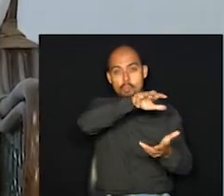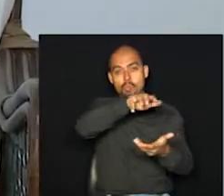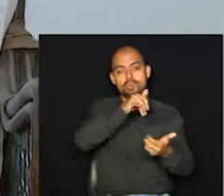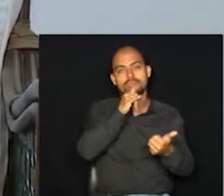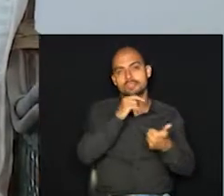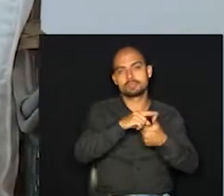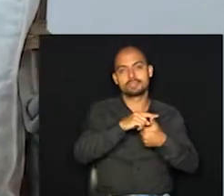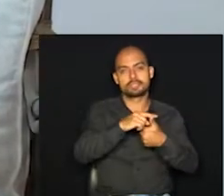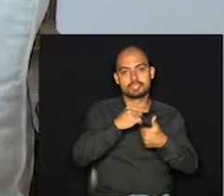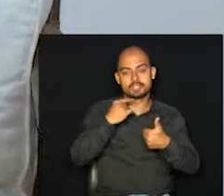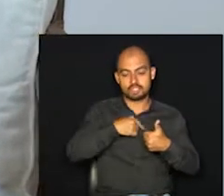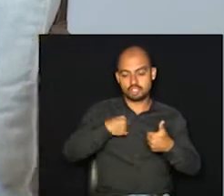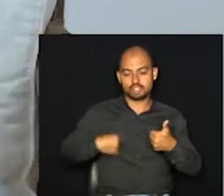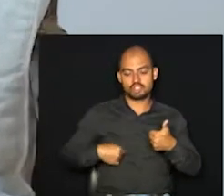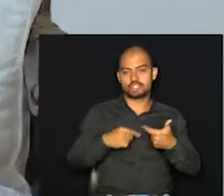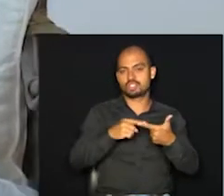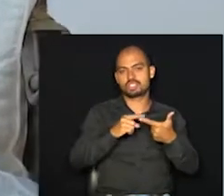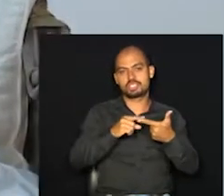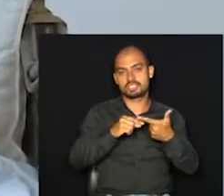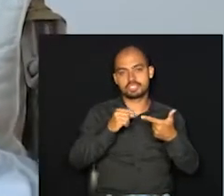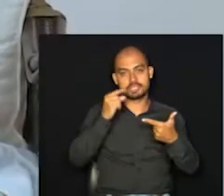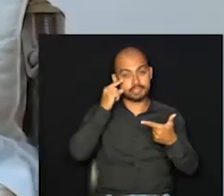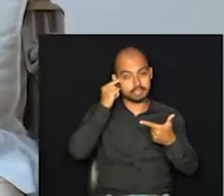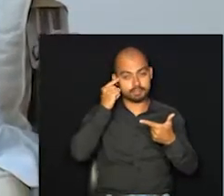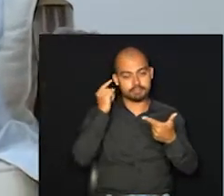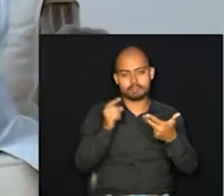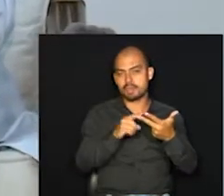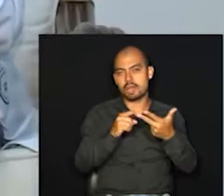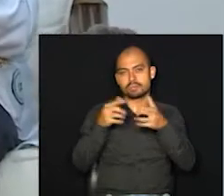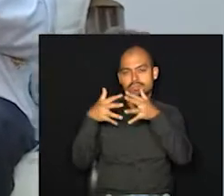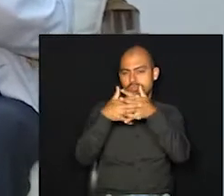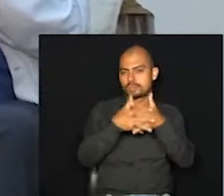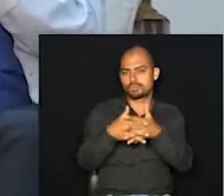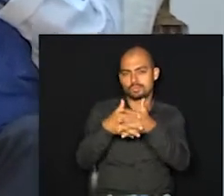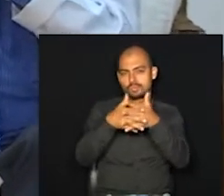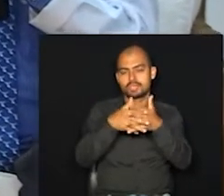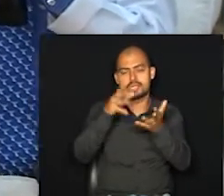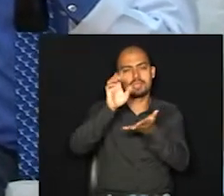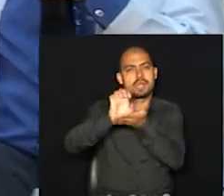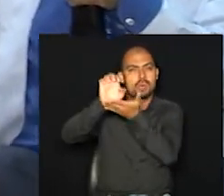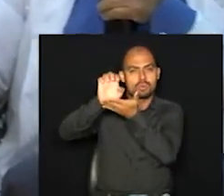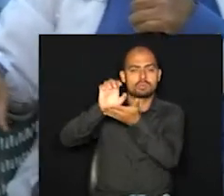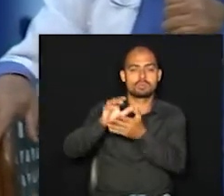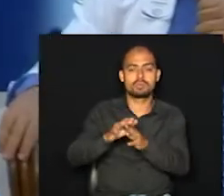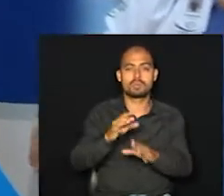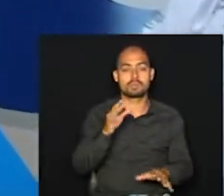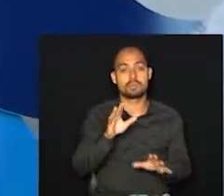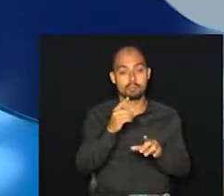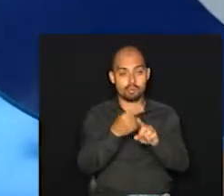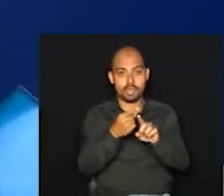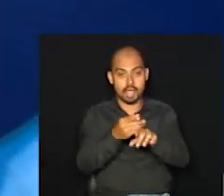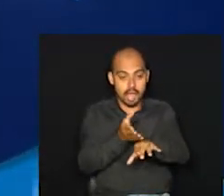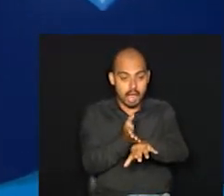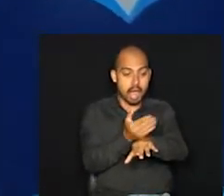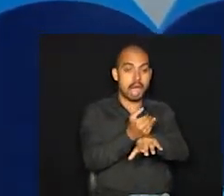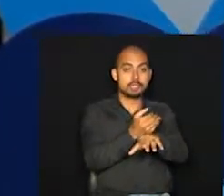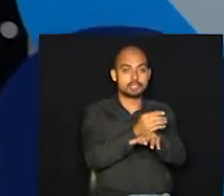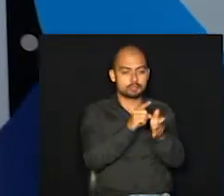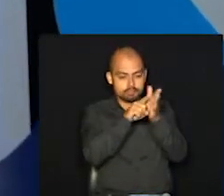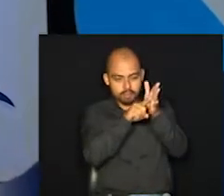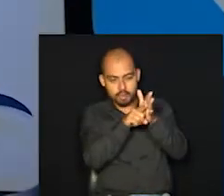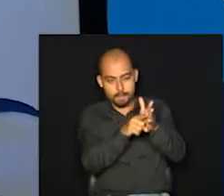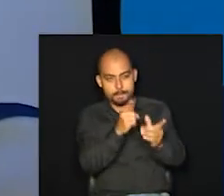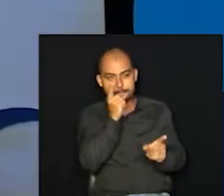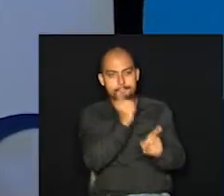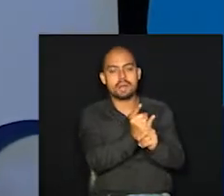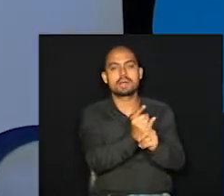Japão, na China, na Europa, nos Estados Unidos, é muito importante, porque a detecção precoce dessa doença,